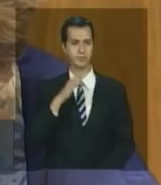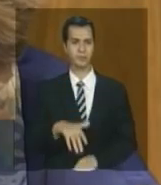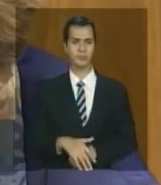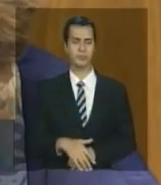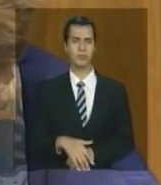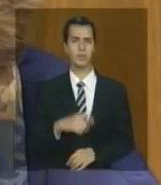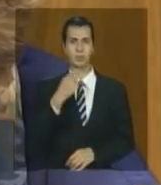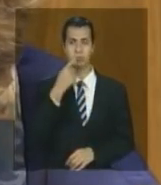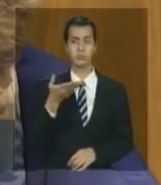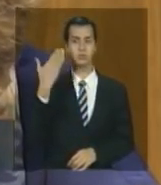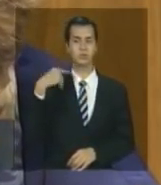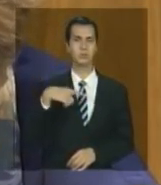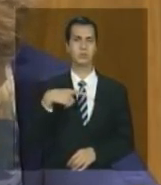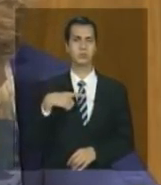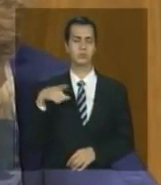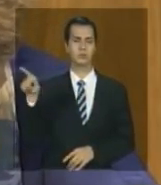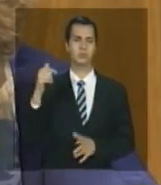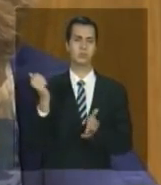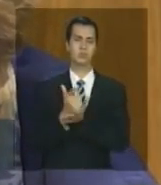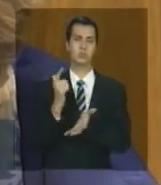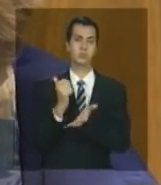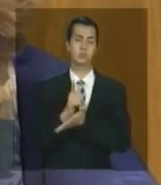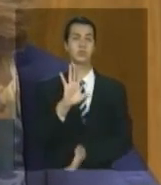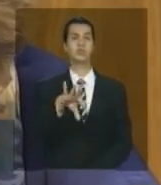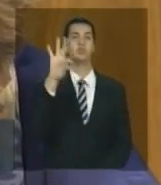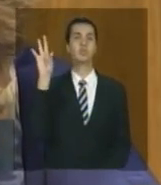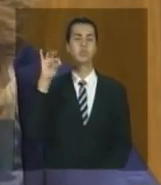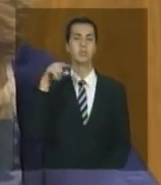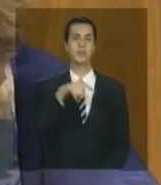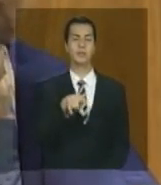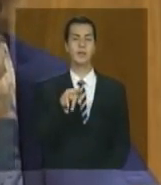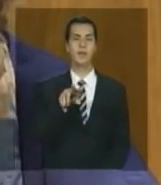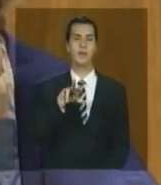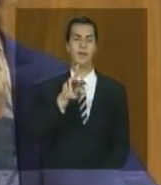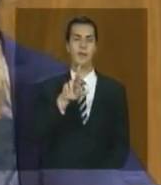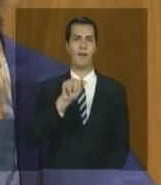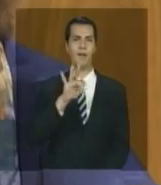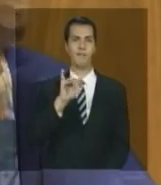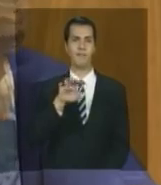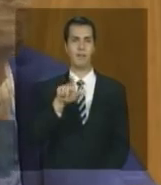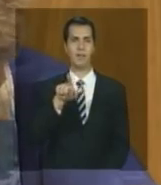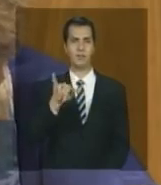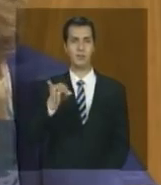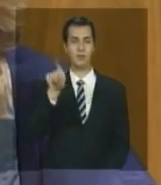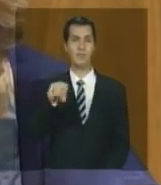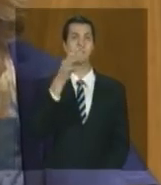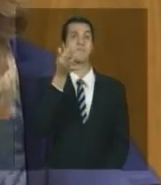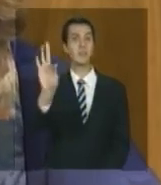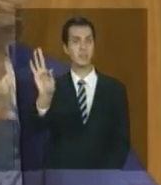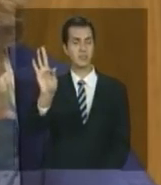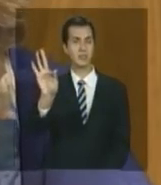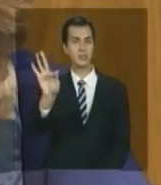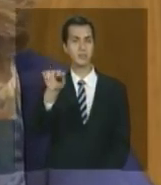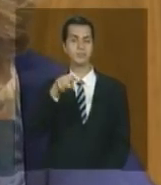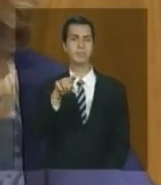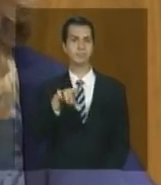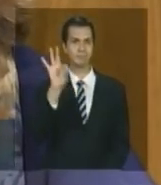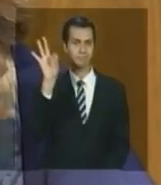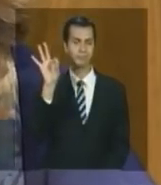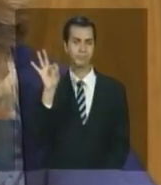recentemente anunciou a sua opção pelos modelos, pelo Rafale, né, pelo modelo francês. Esse